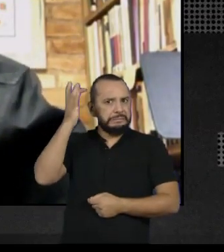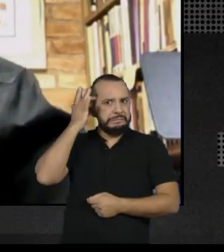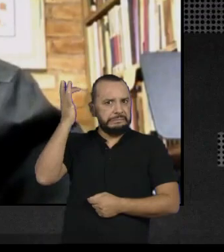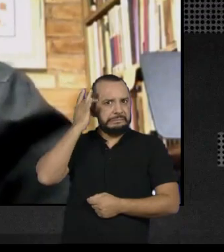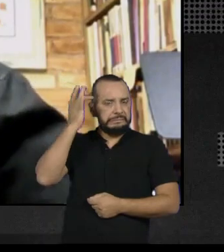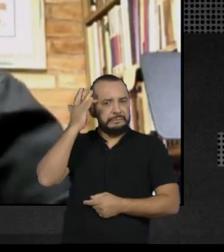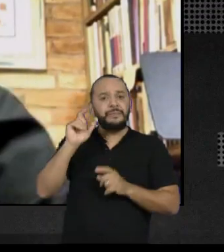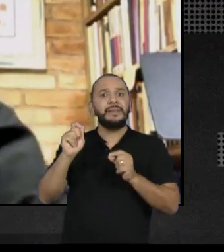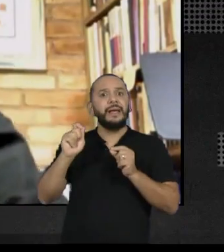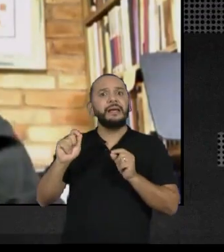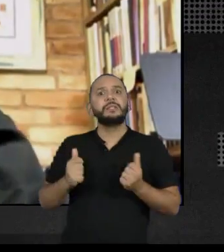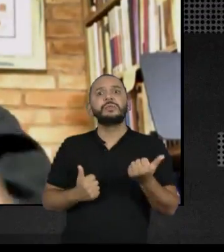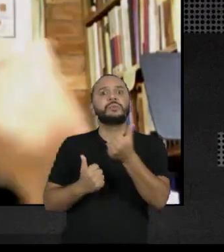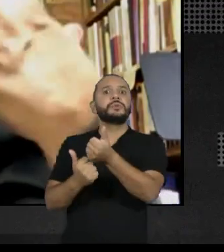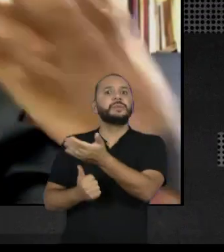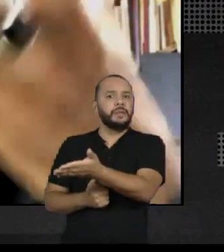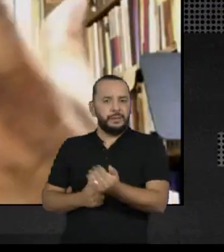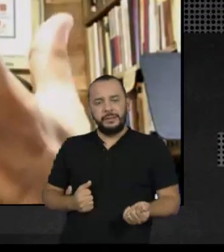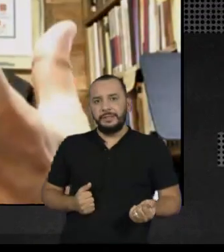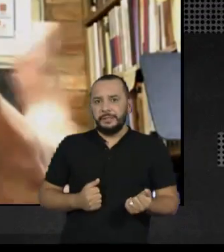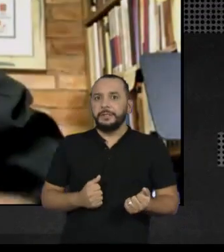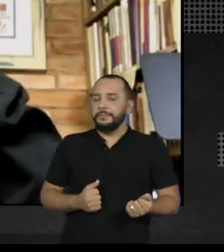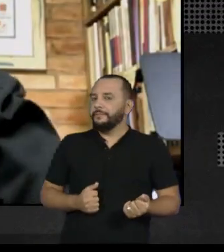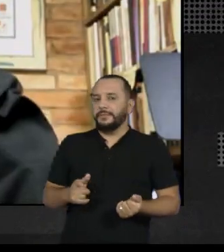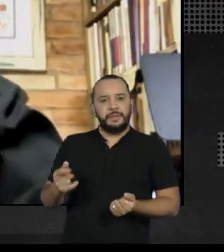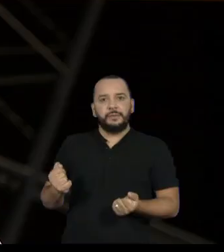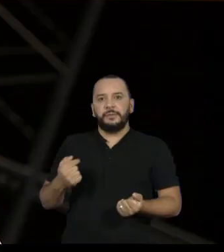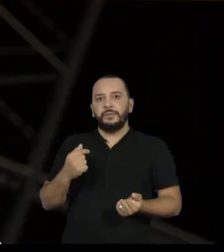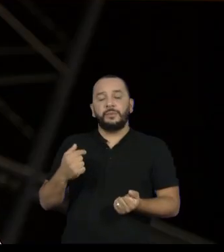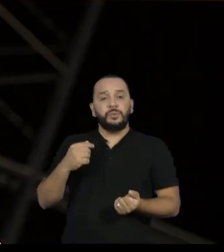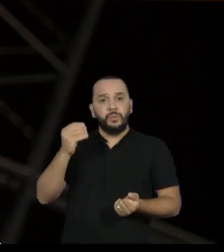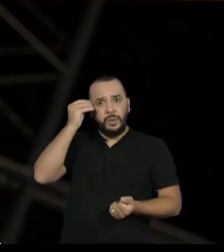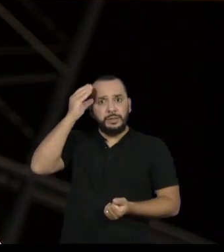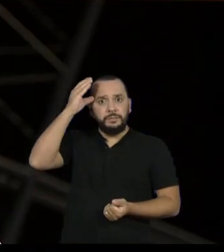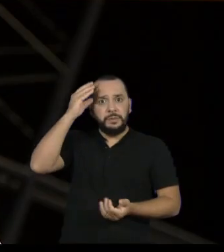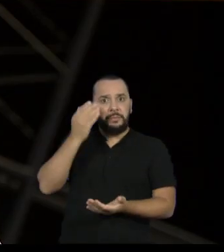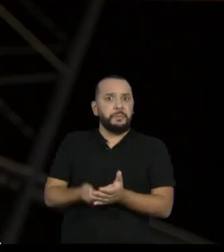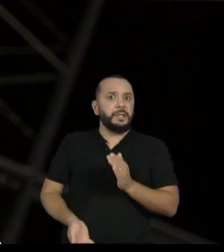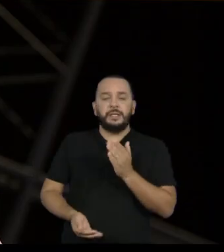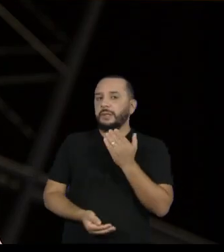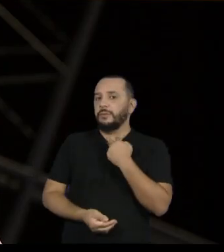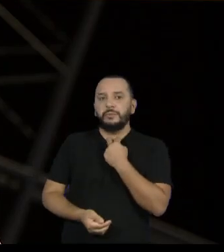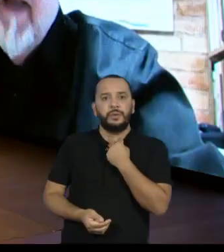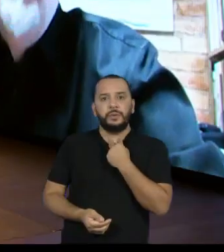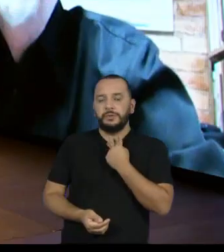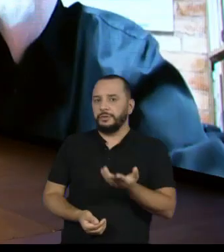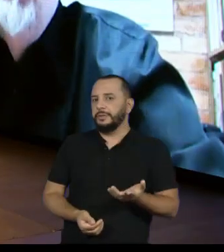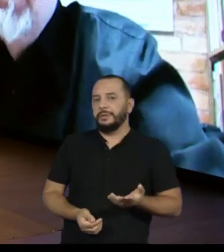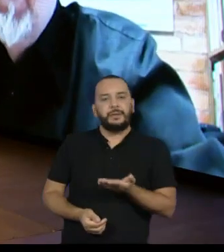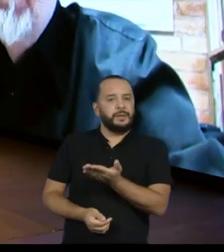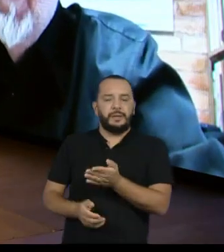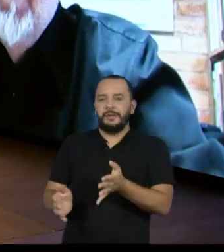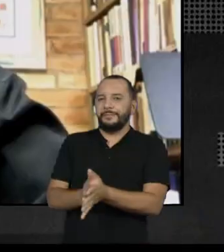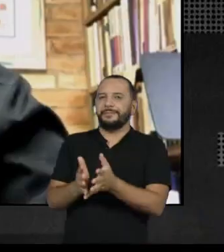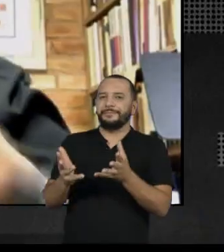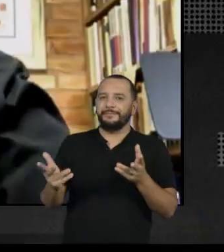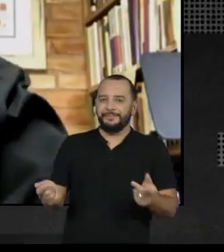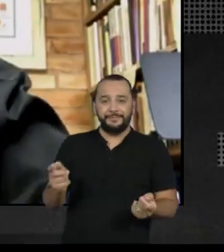E eu fico preocupadíssimo. Quem é que vai seguir os passos deste